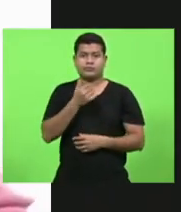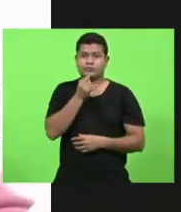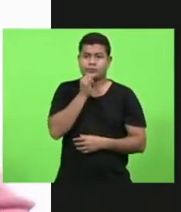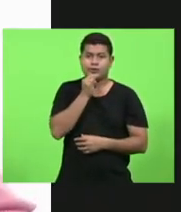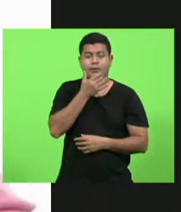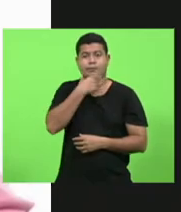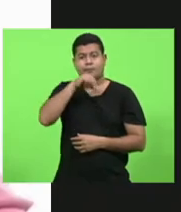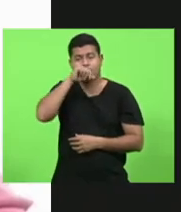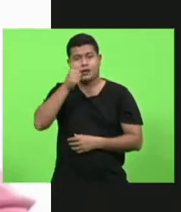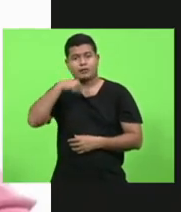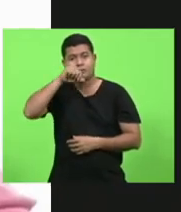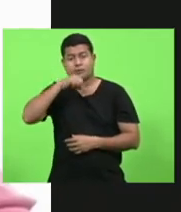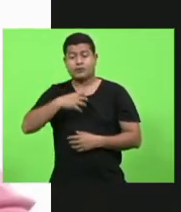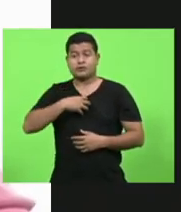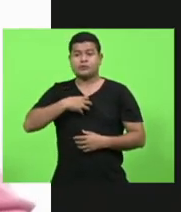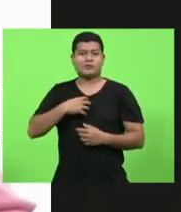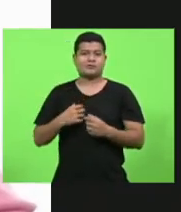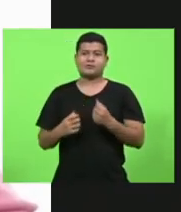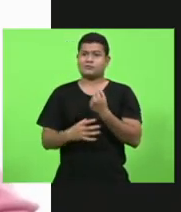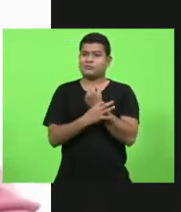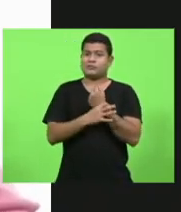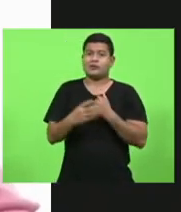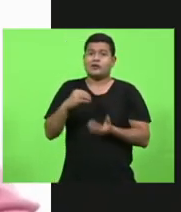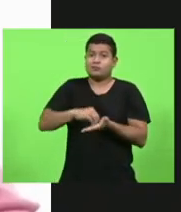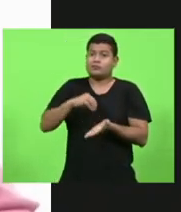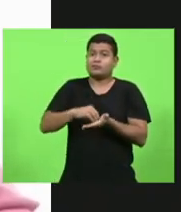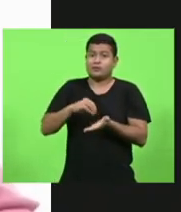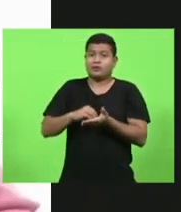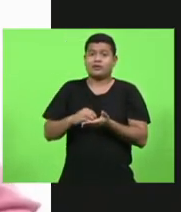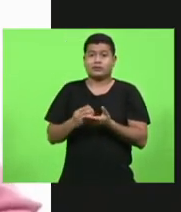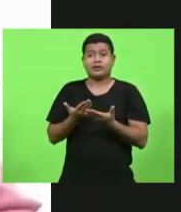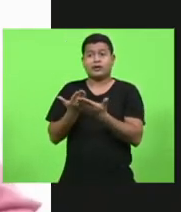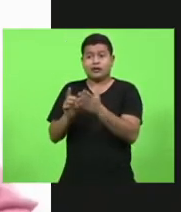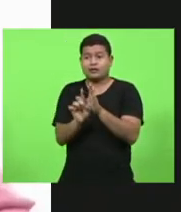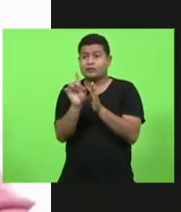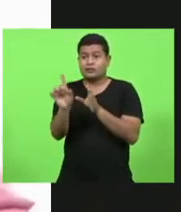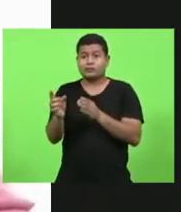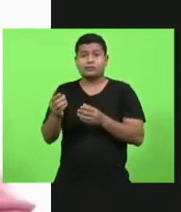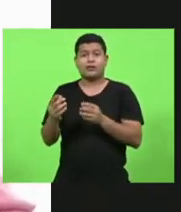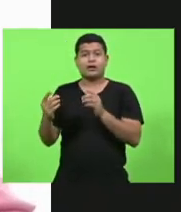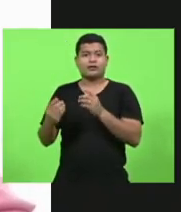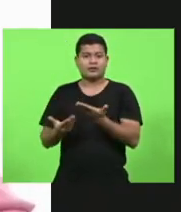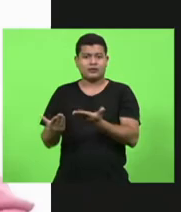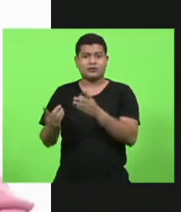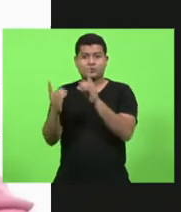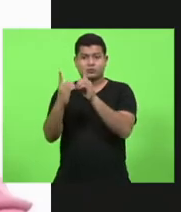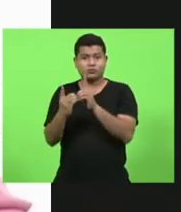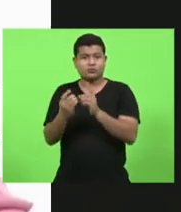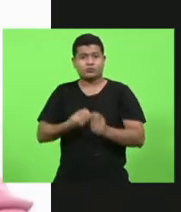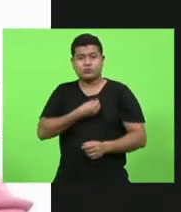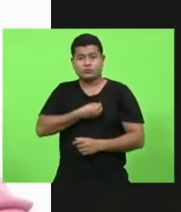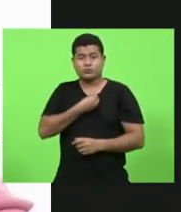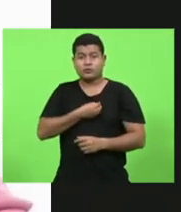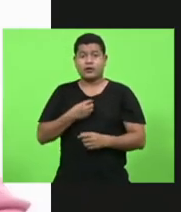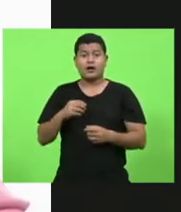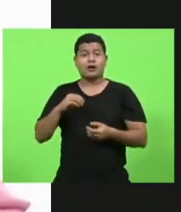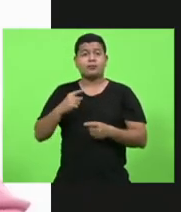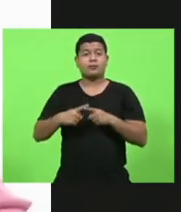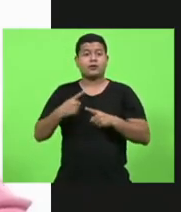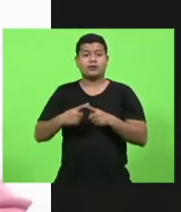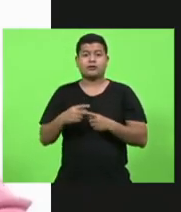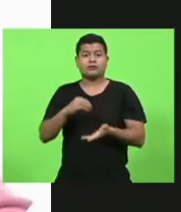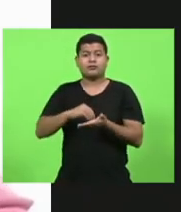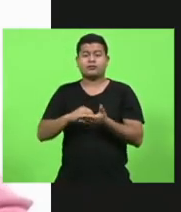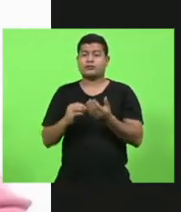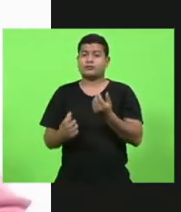para os atendimentos presenciais em função da falta da vacina e por serem considerados, em grande maioria, grupos